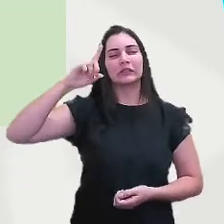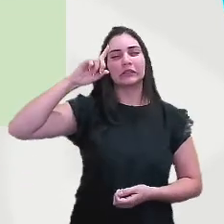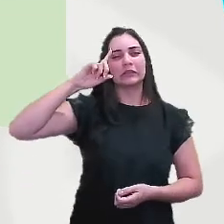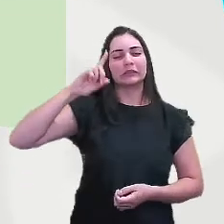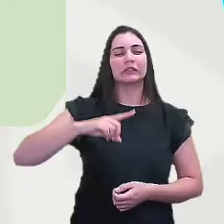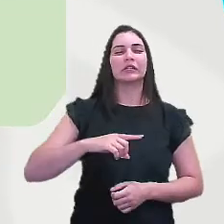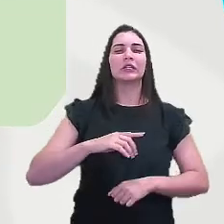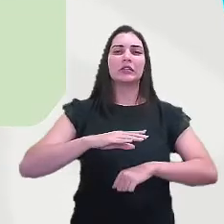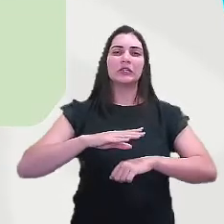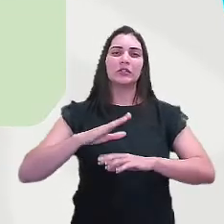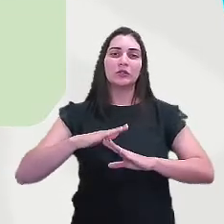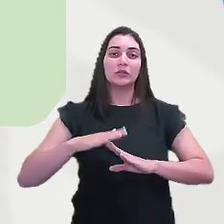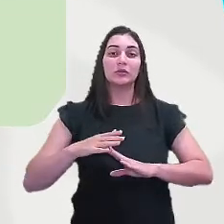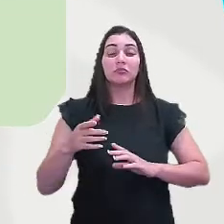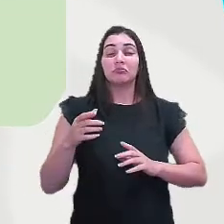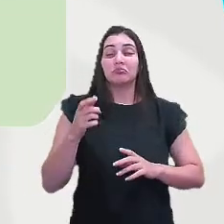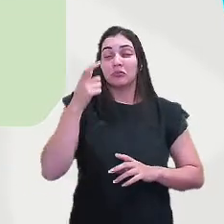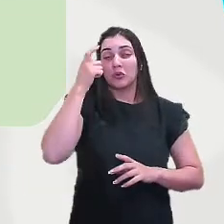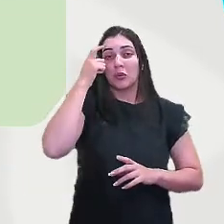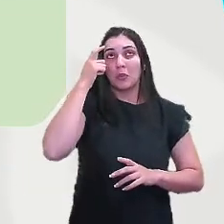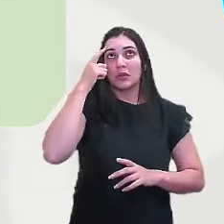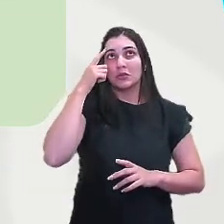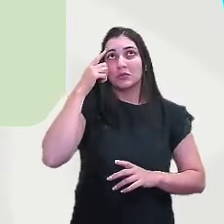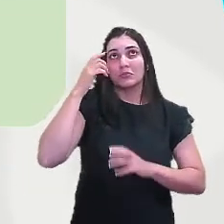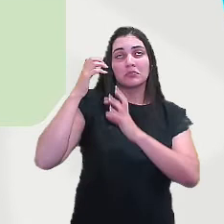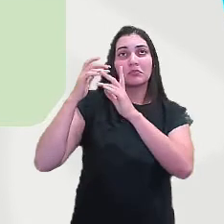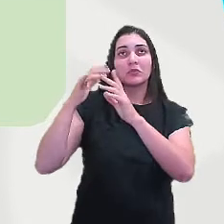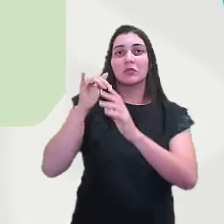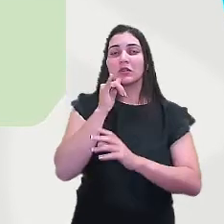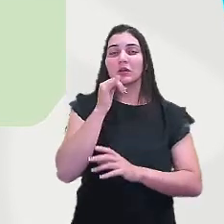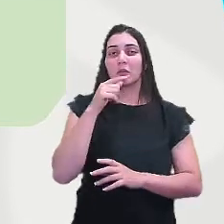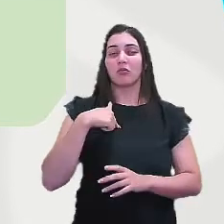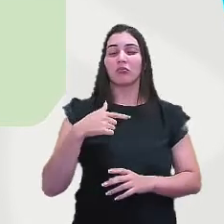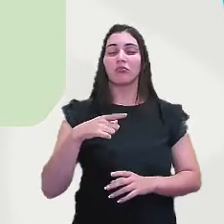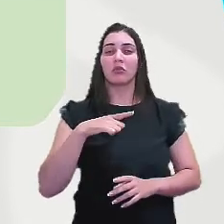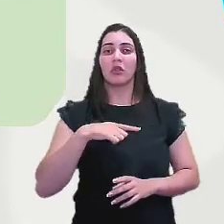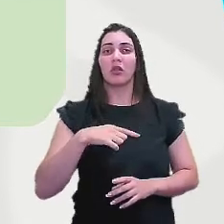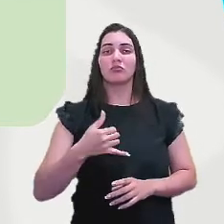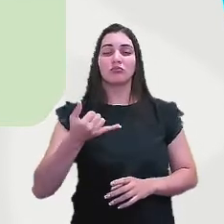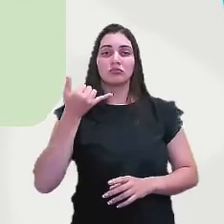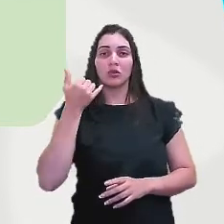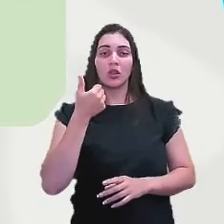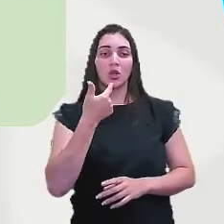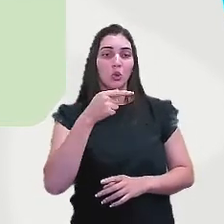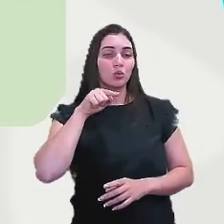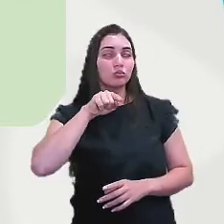consumir, sem muitas vezes nem pensar de forma crítica. É aquela história. Eu tenho um iPhone 2